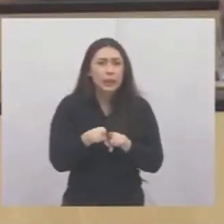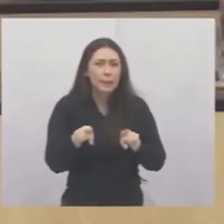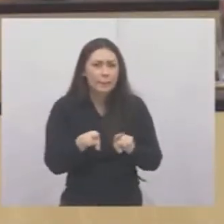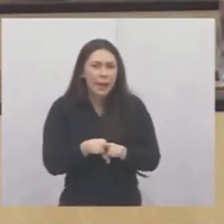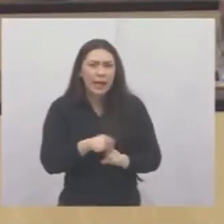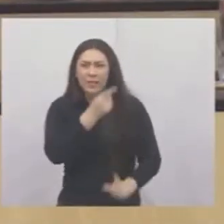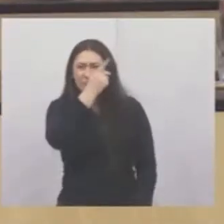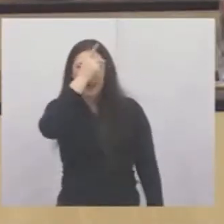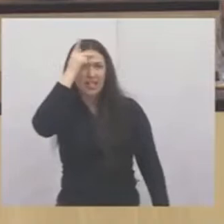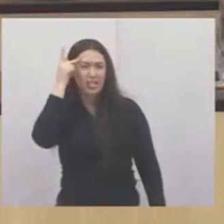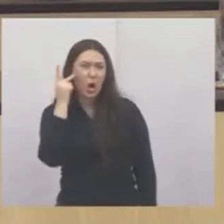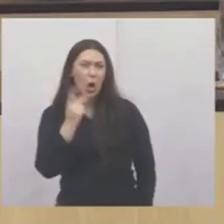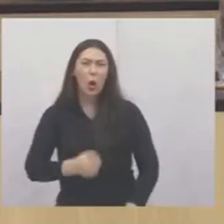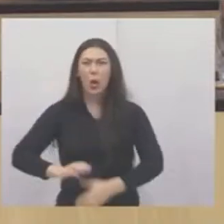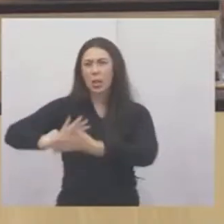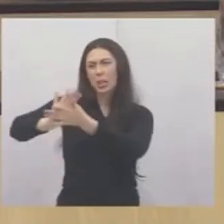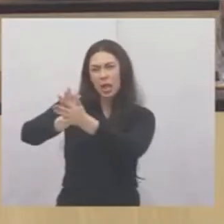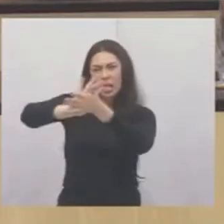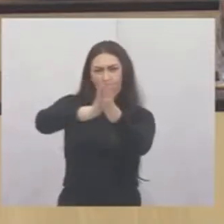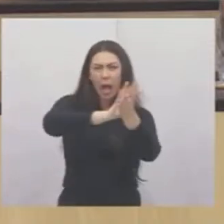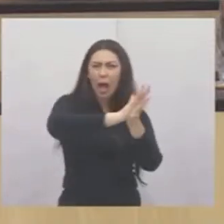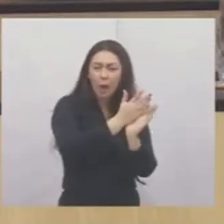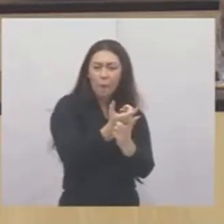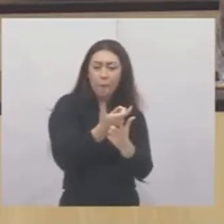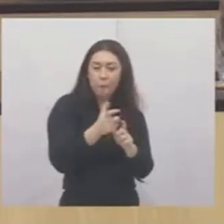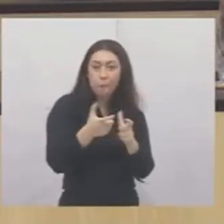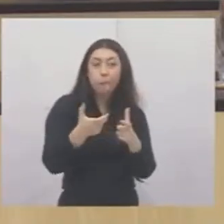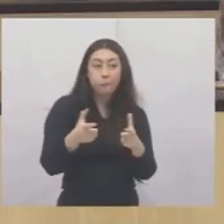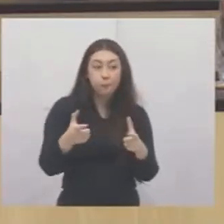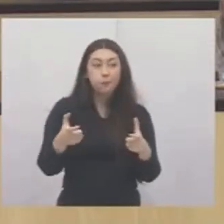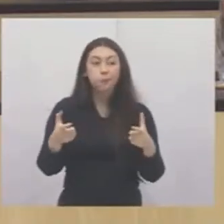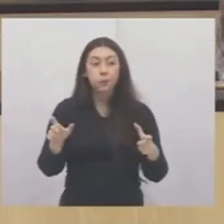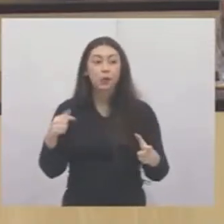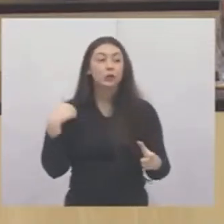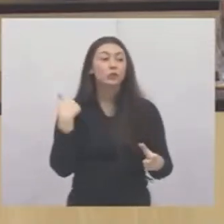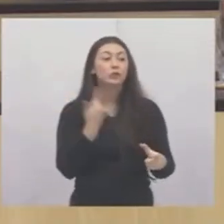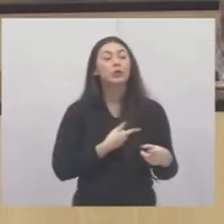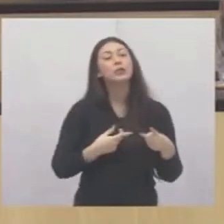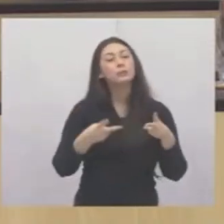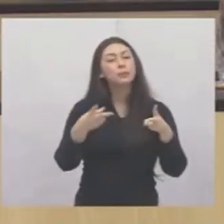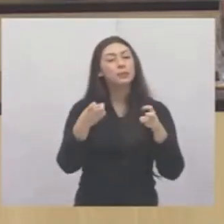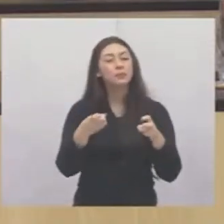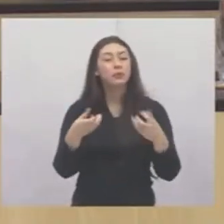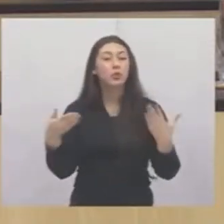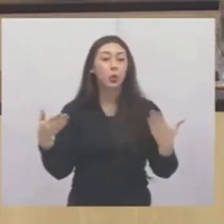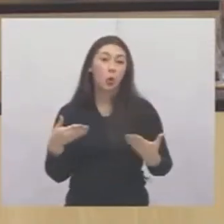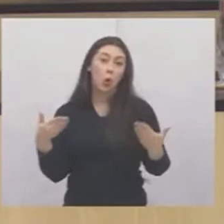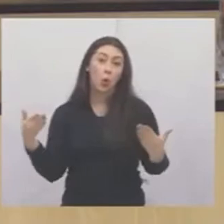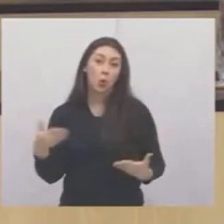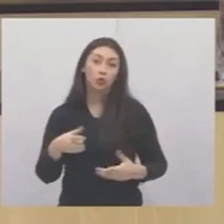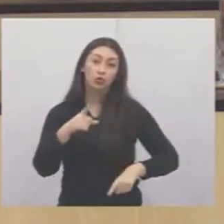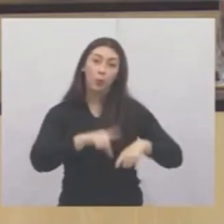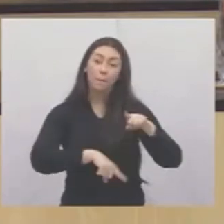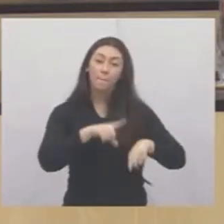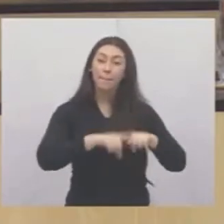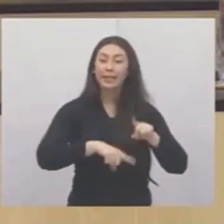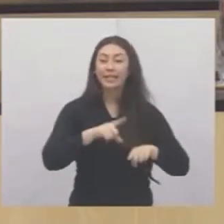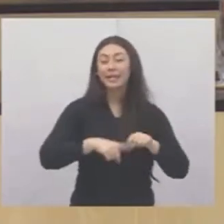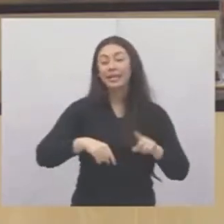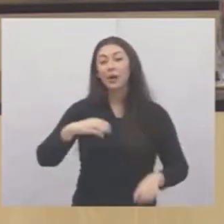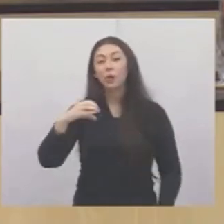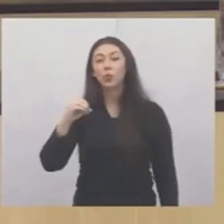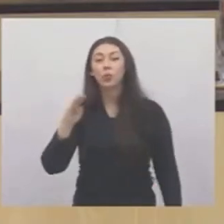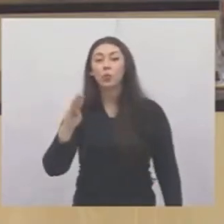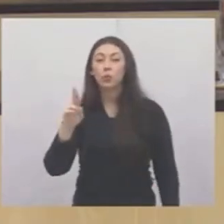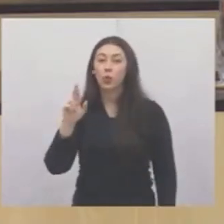aumentado. Recentemente vimos aí, por causa do aumento do valor do cobre, os roubos